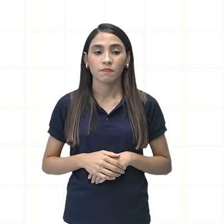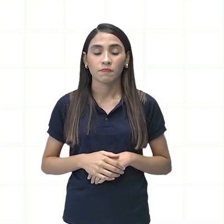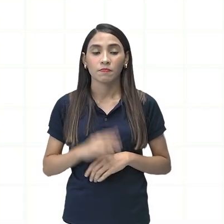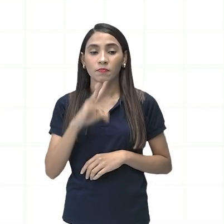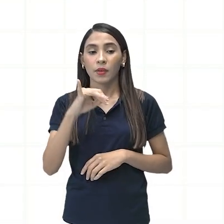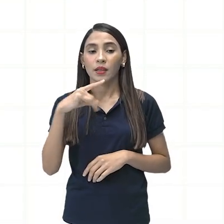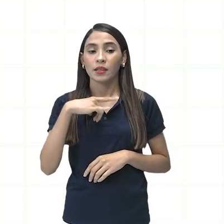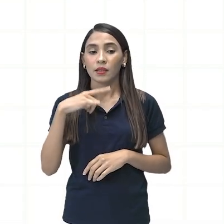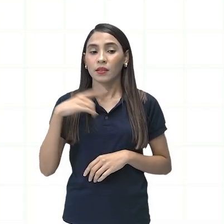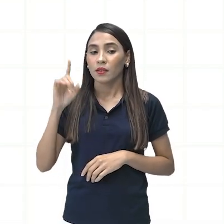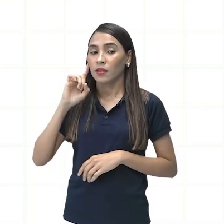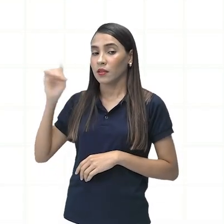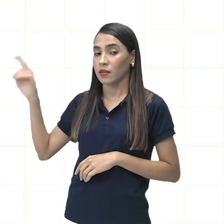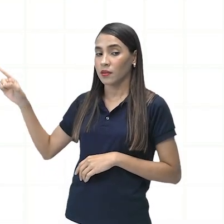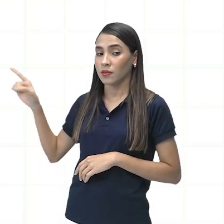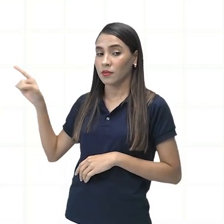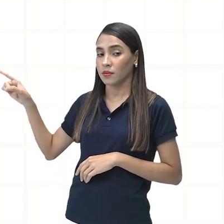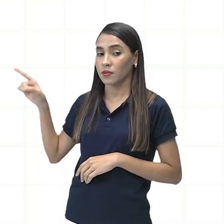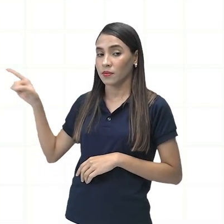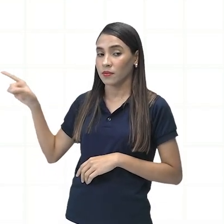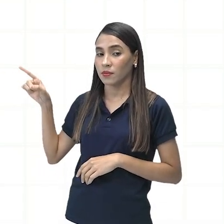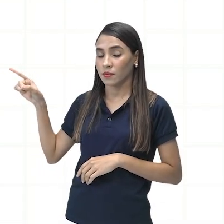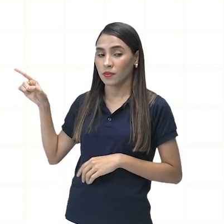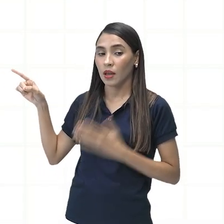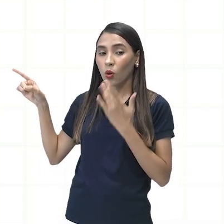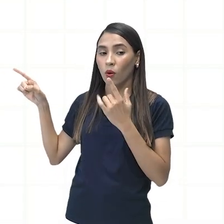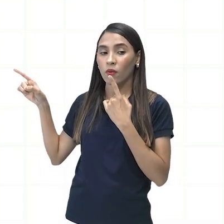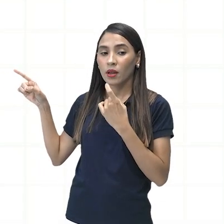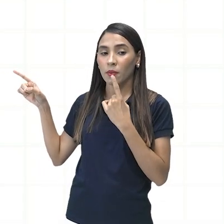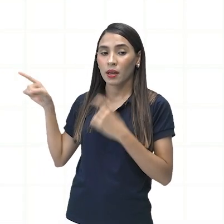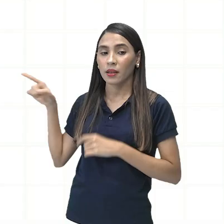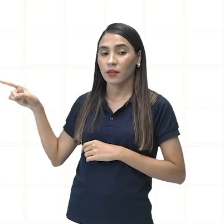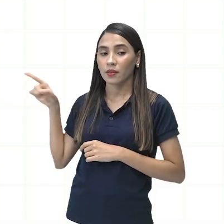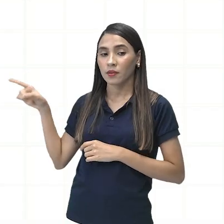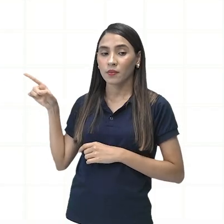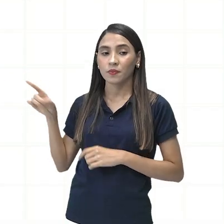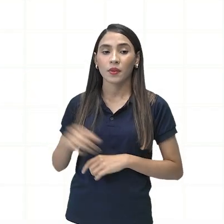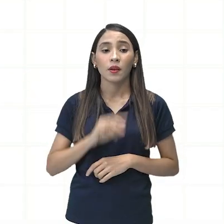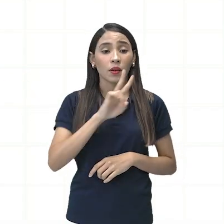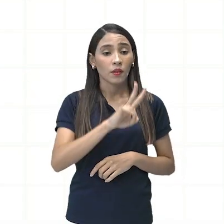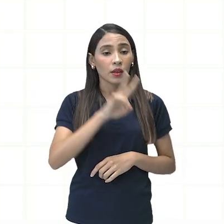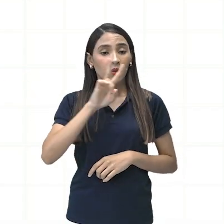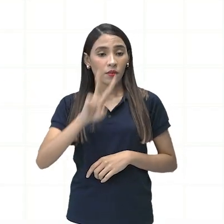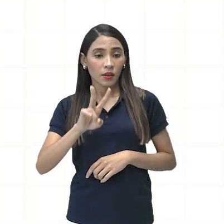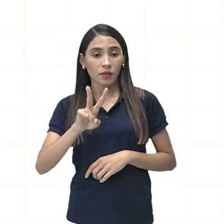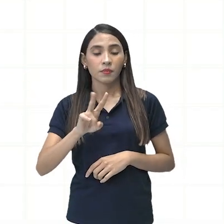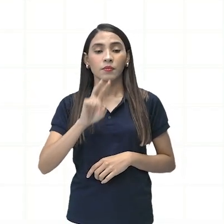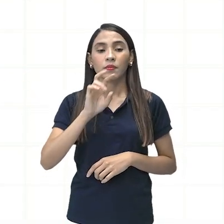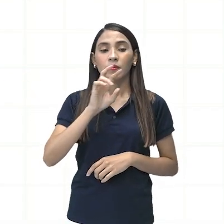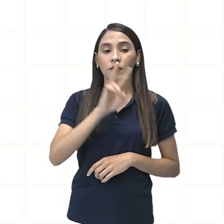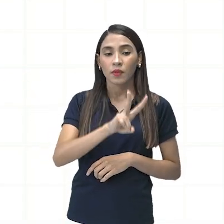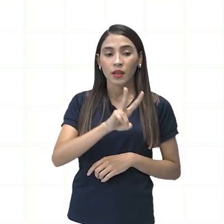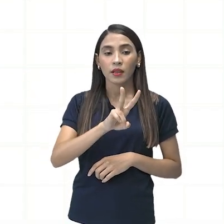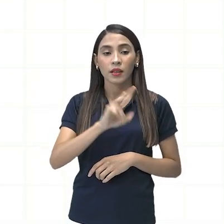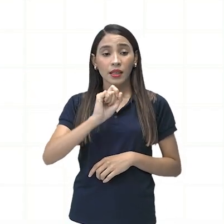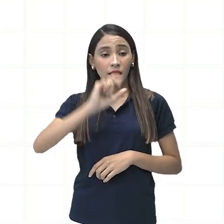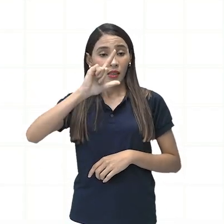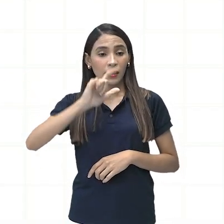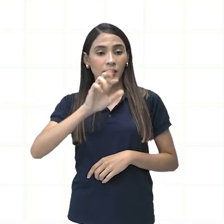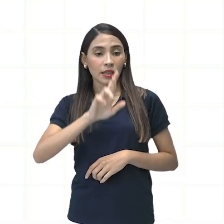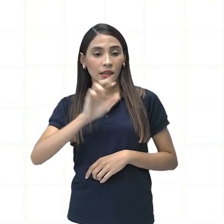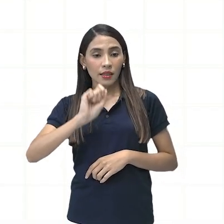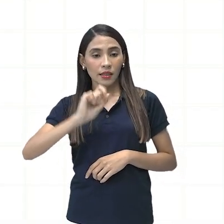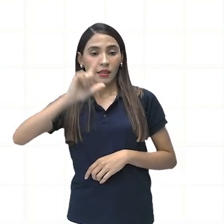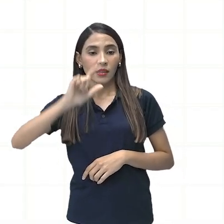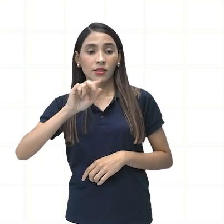gente vai ter uma combinação de gametas do tipo Vzão, Rzão e do tipo Vzão, Rzinho. Agora, nós